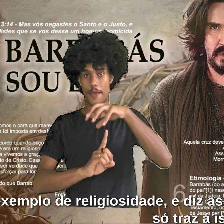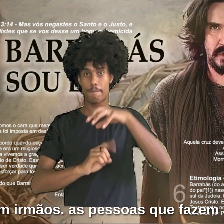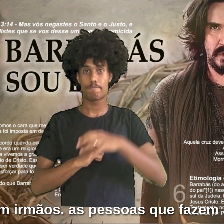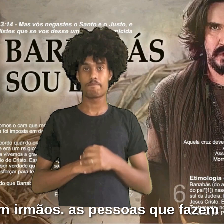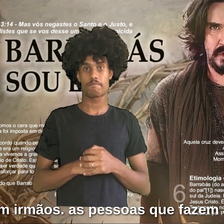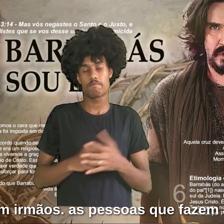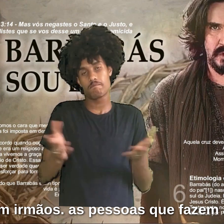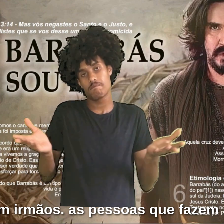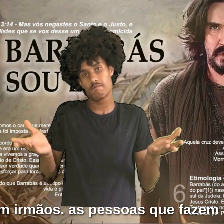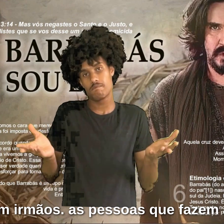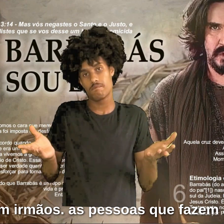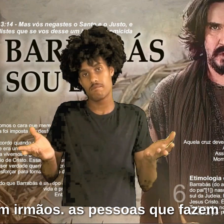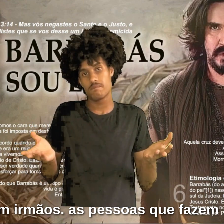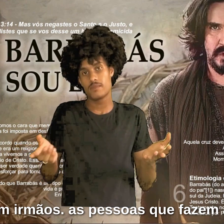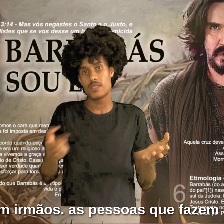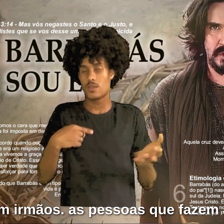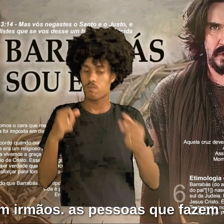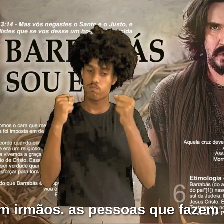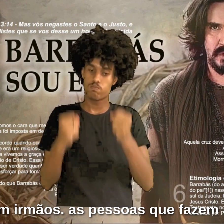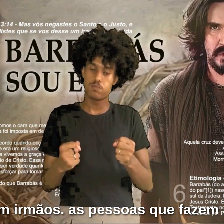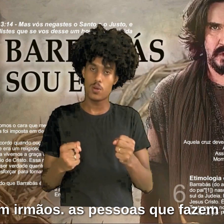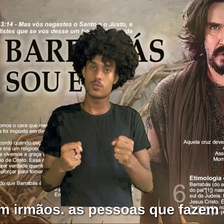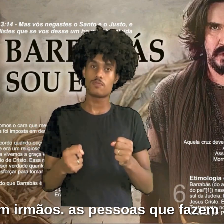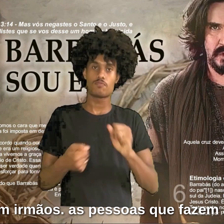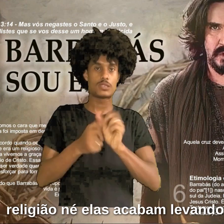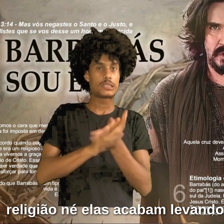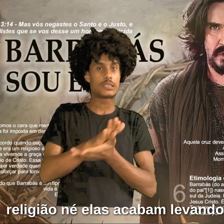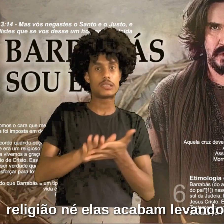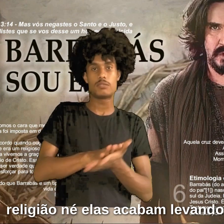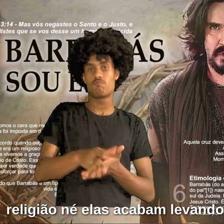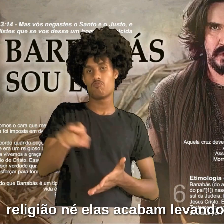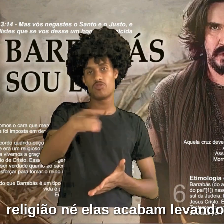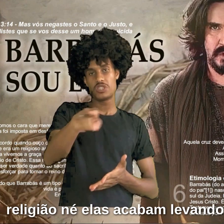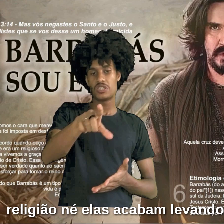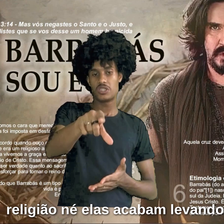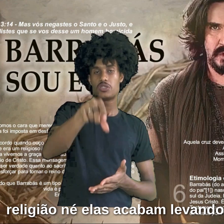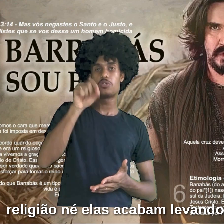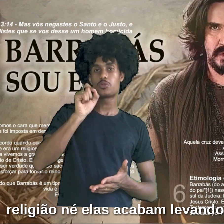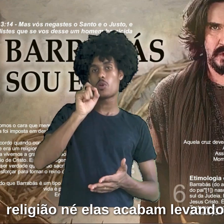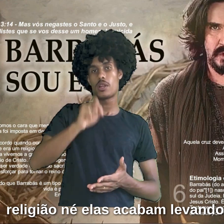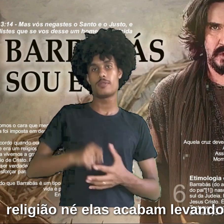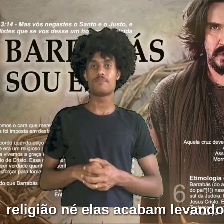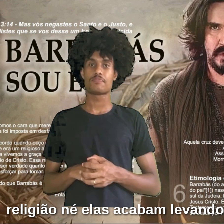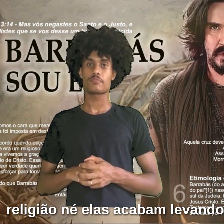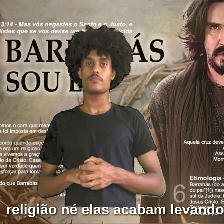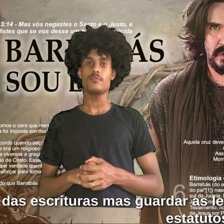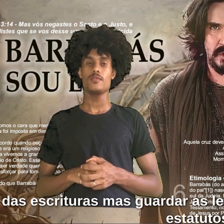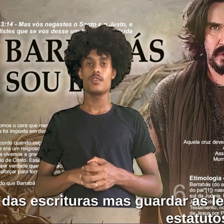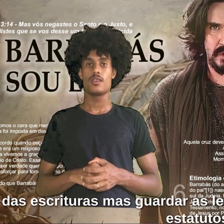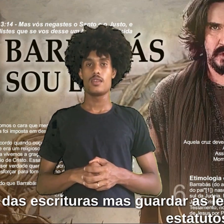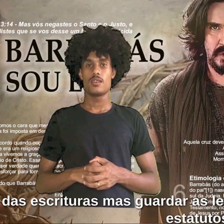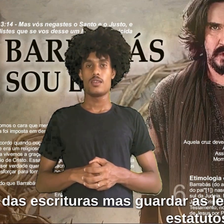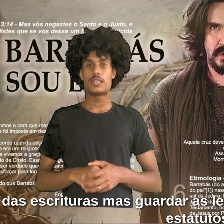isso. Sim, irmãos, as pessoas que fazem a religiosidade ou política e religião, né, elas acabam levando você para o lado errado